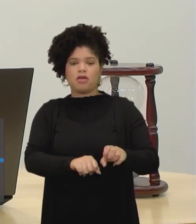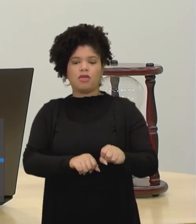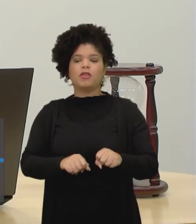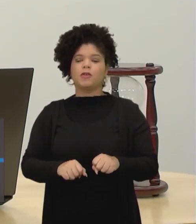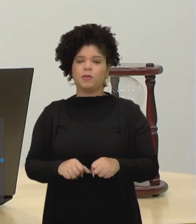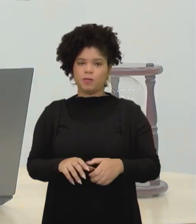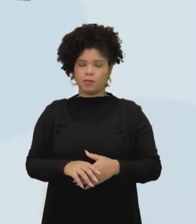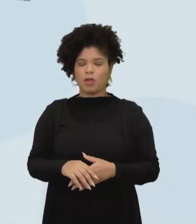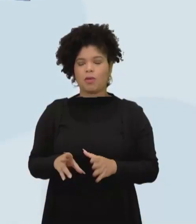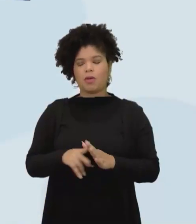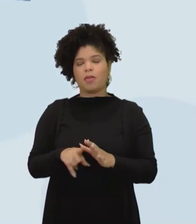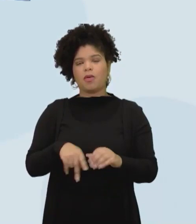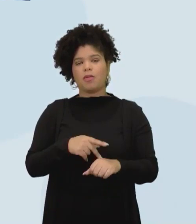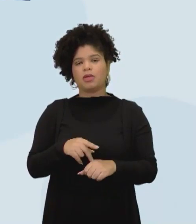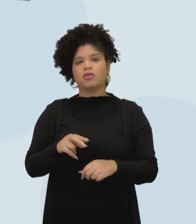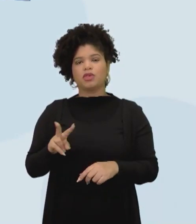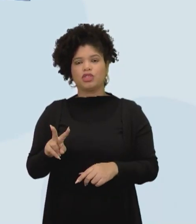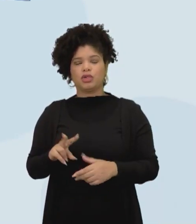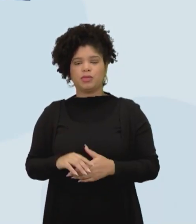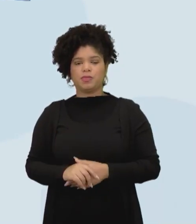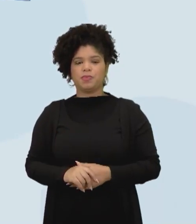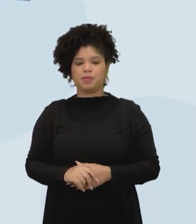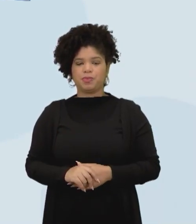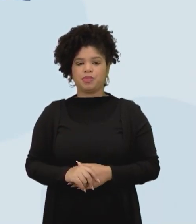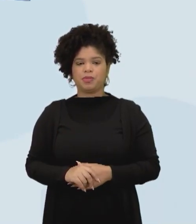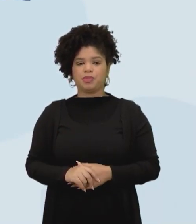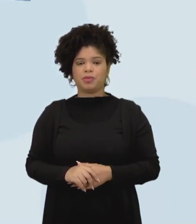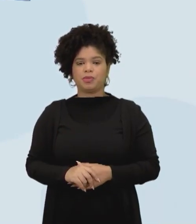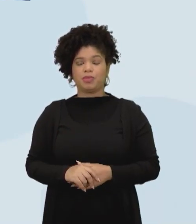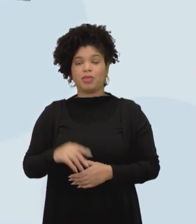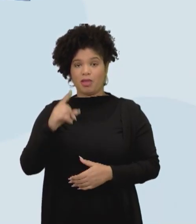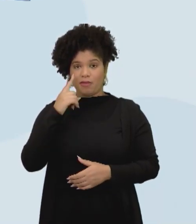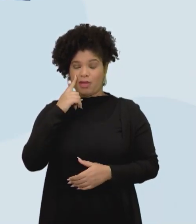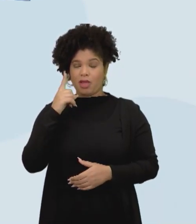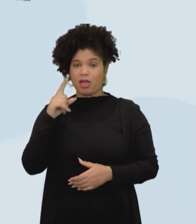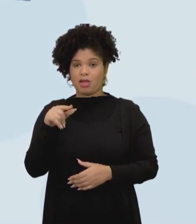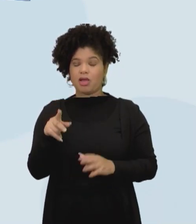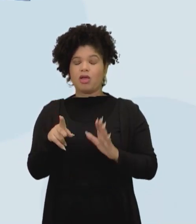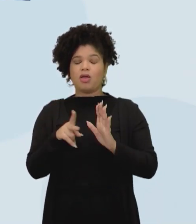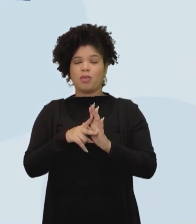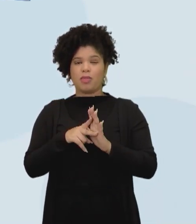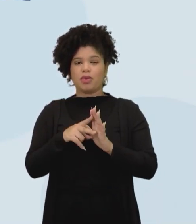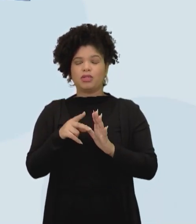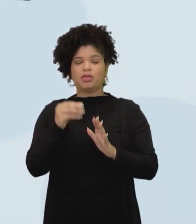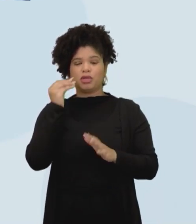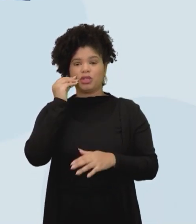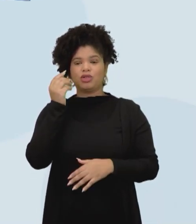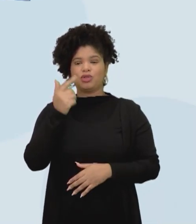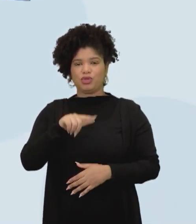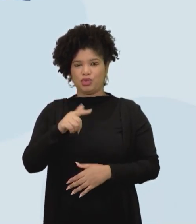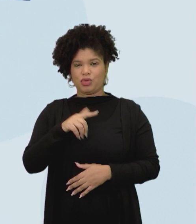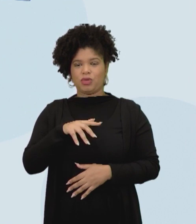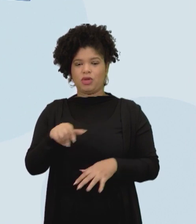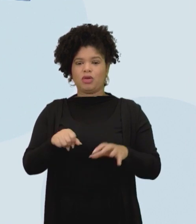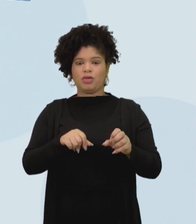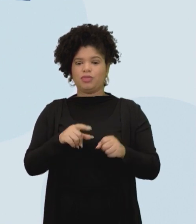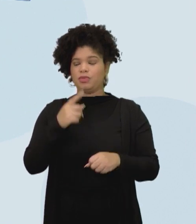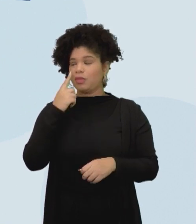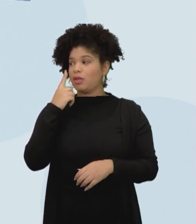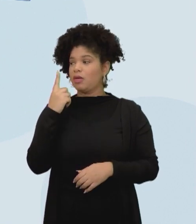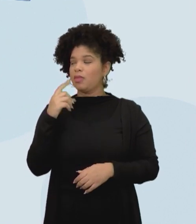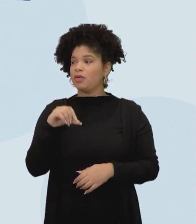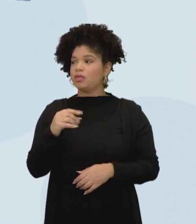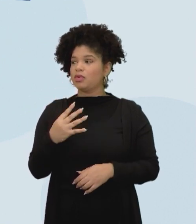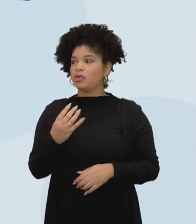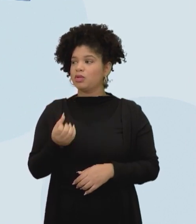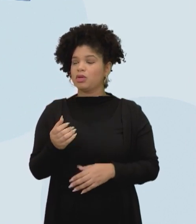aí, voltando na tela, dá uma olhadinha. A gente tem essa tentativa francesa de recolonização. Em